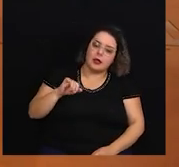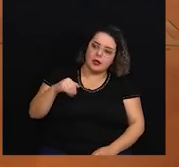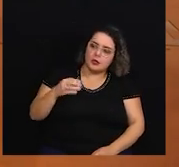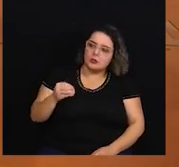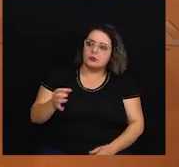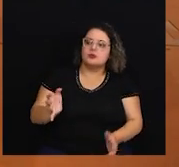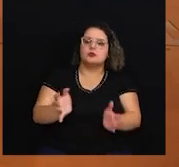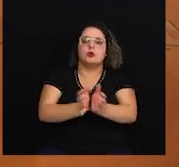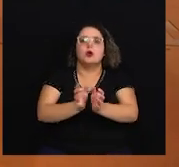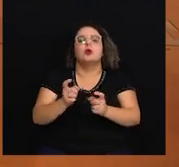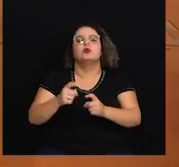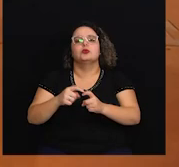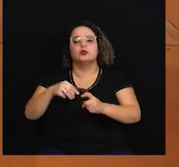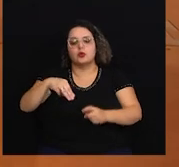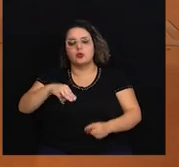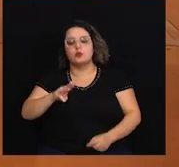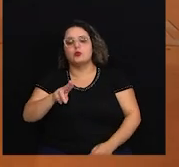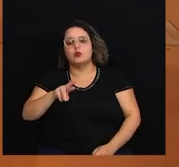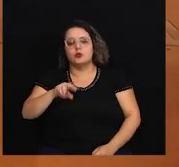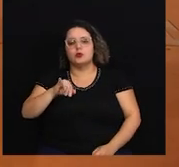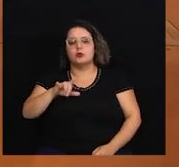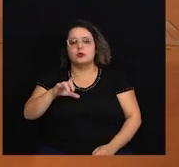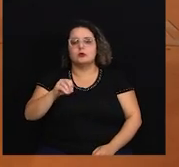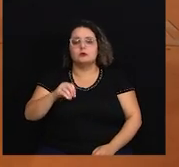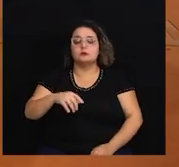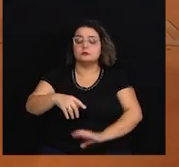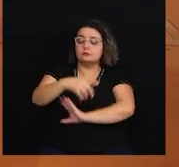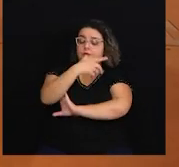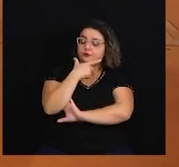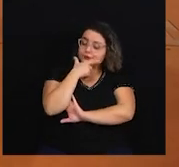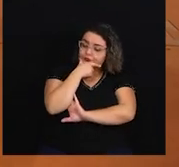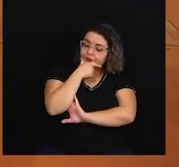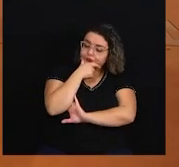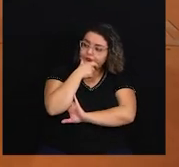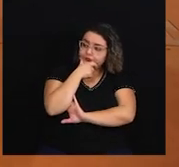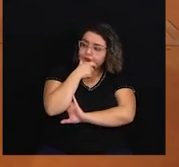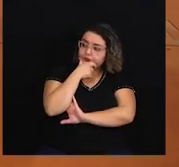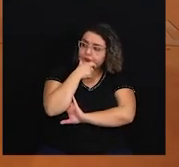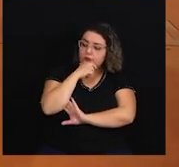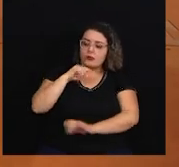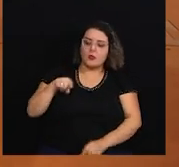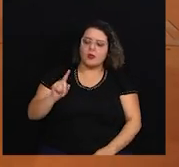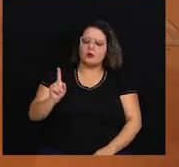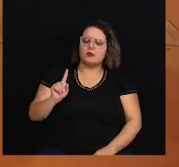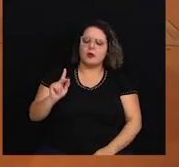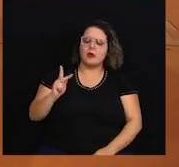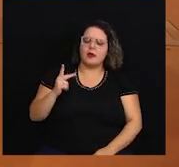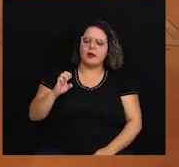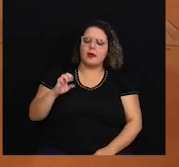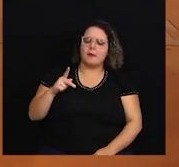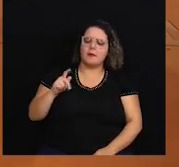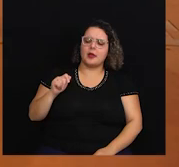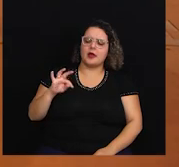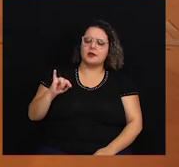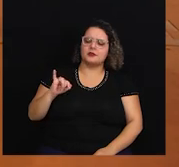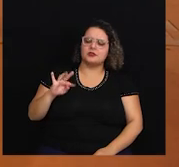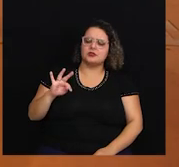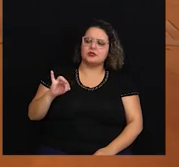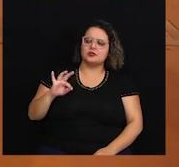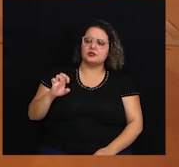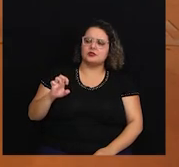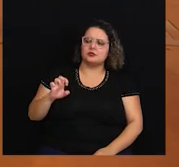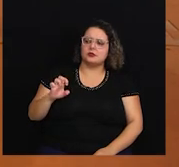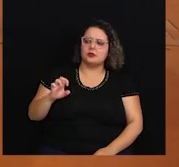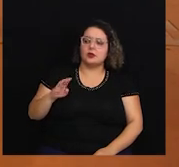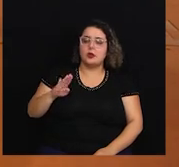Dr Murilo Unitri e vira para mim fala só seu negócio vai patente não viu vamos ter que fazer uma biópsia eu